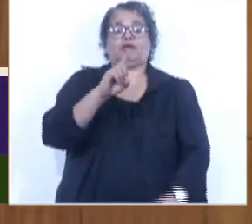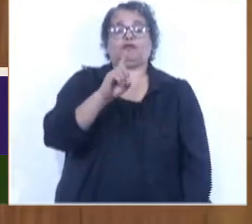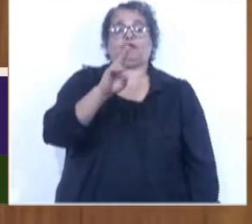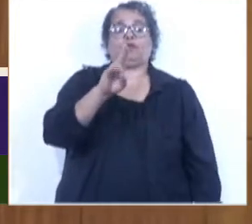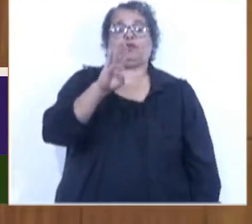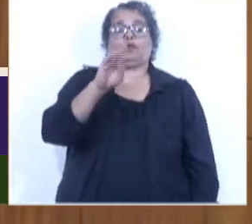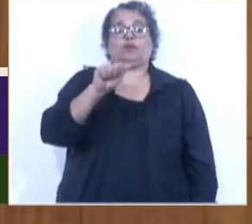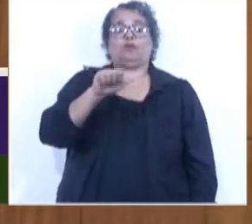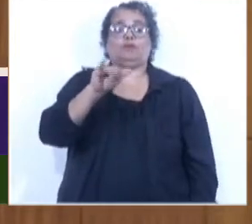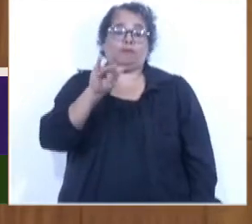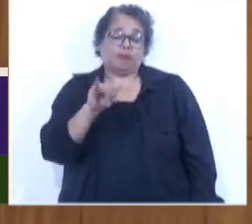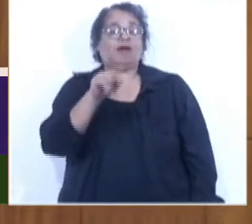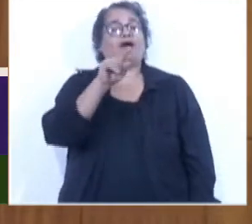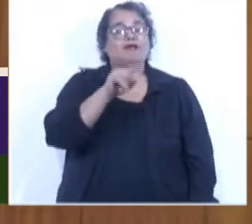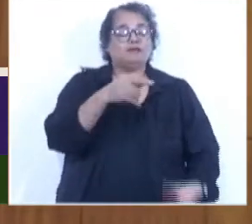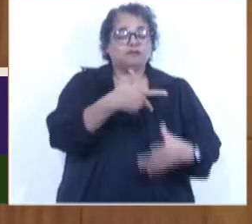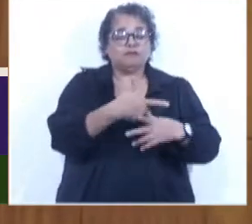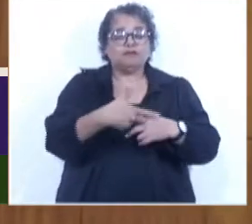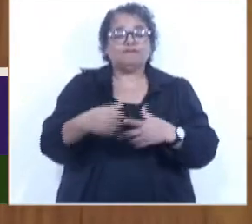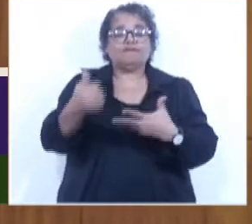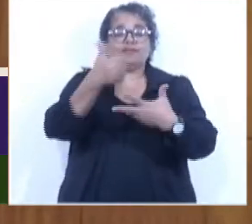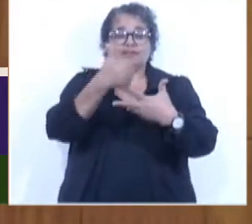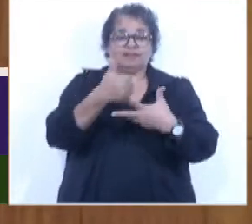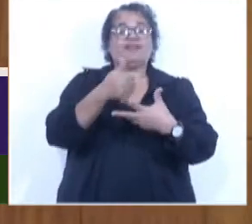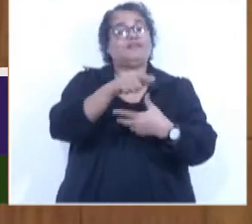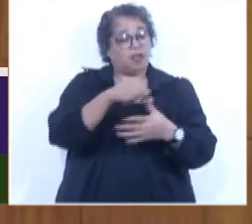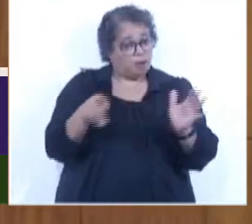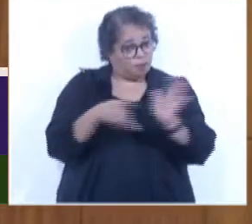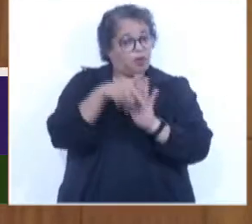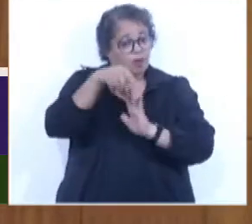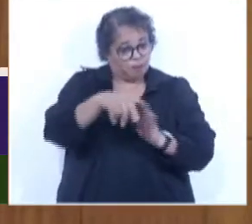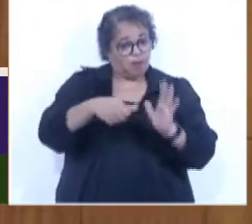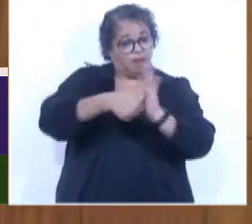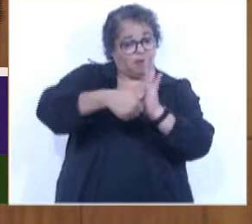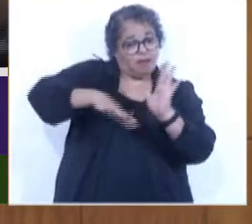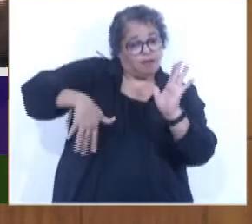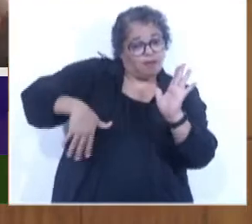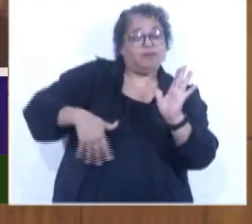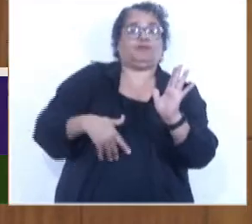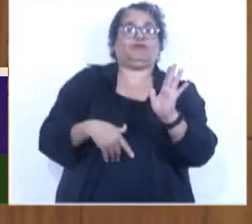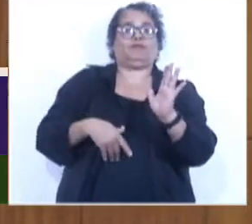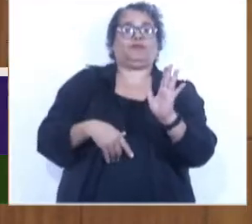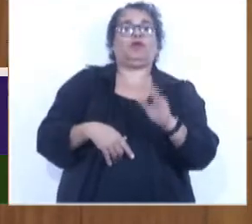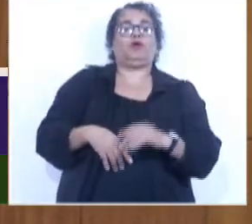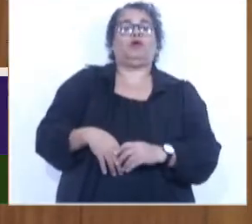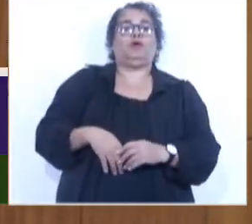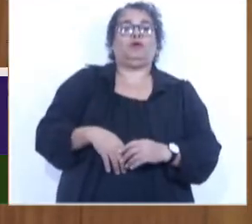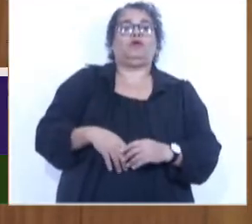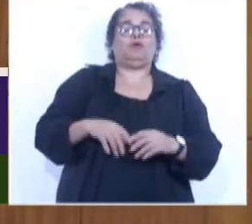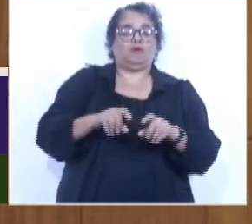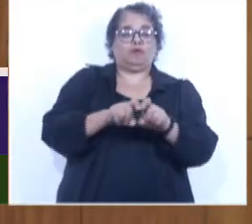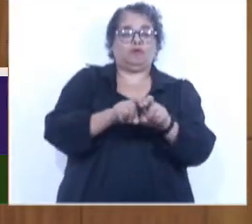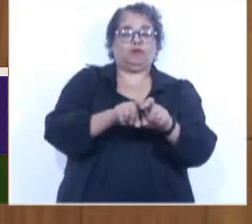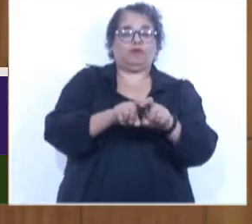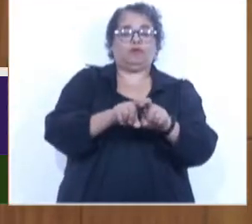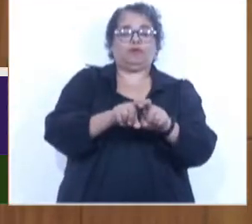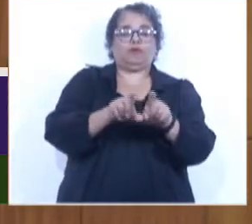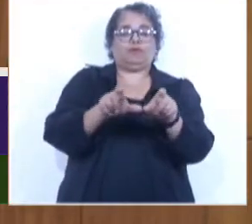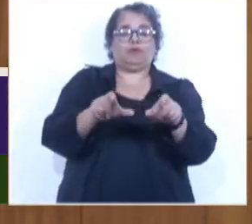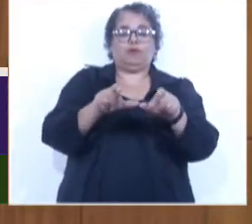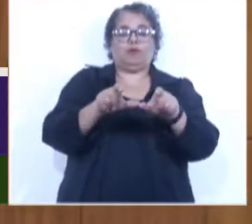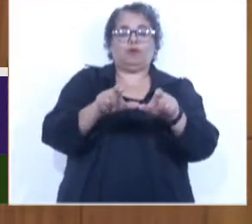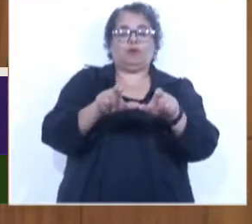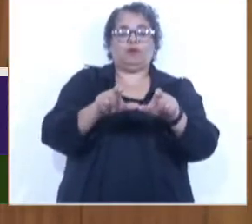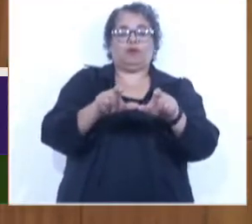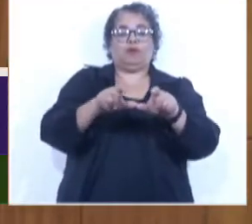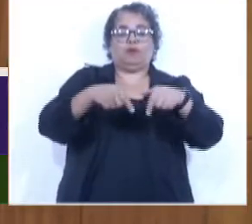bicampeã Mundial atleta do Praia Clube o nosso futsal semana passada com as